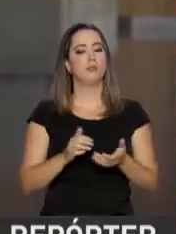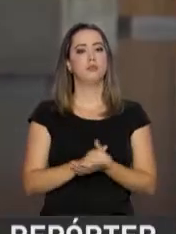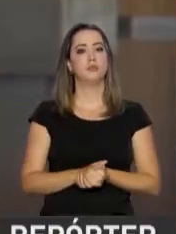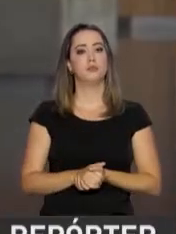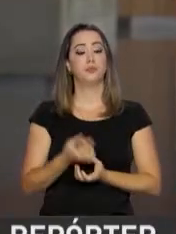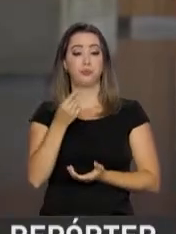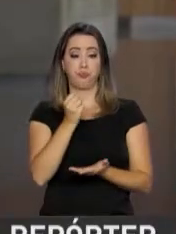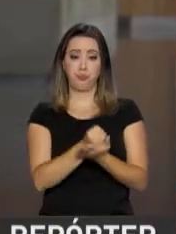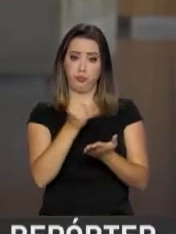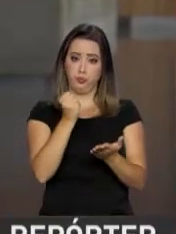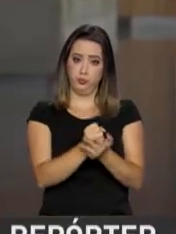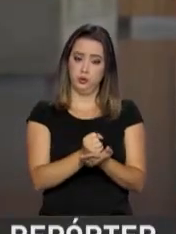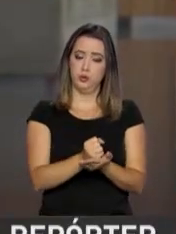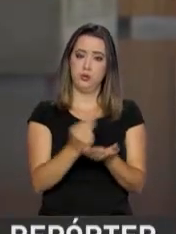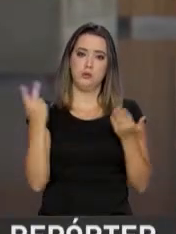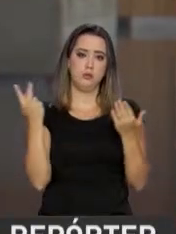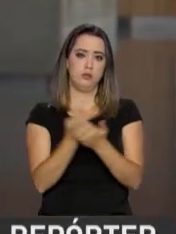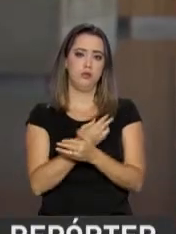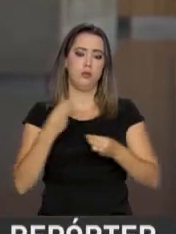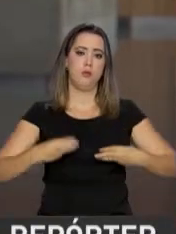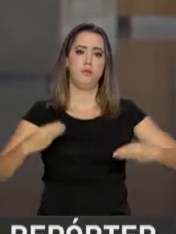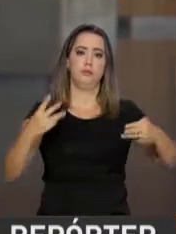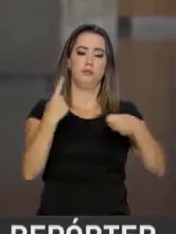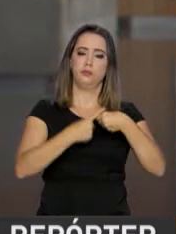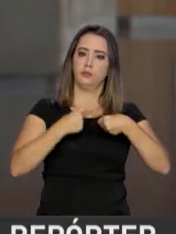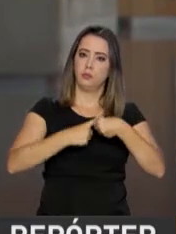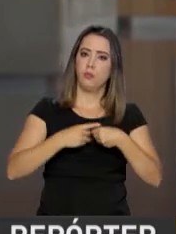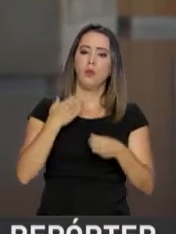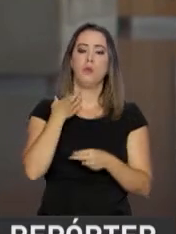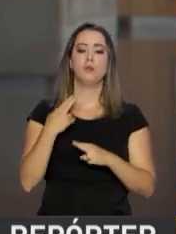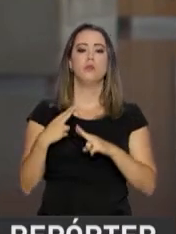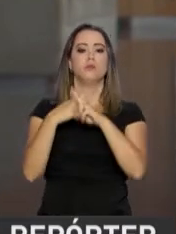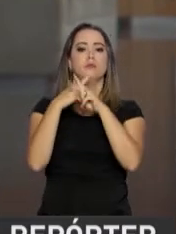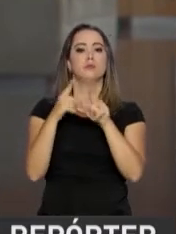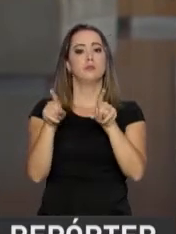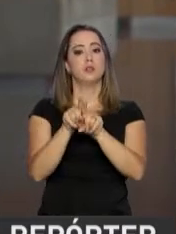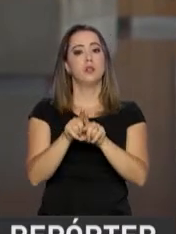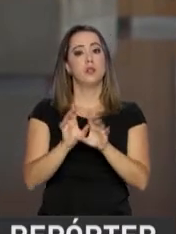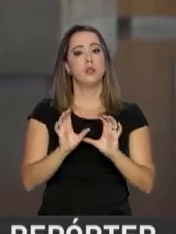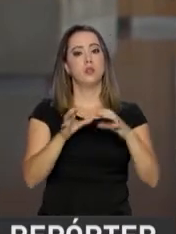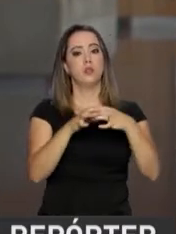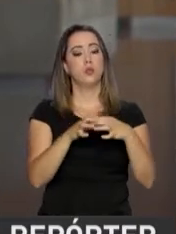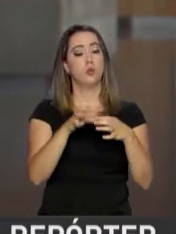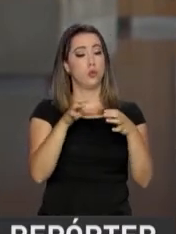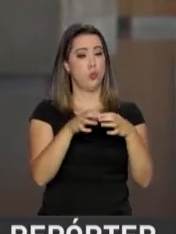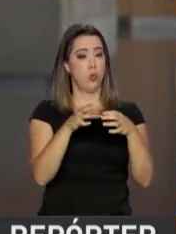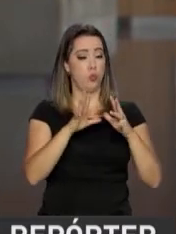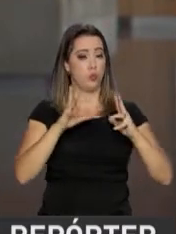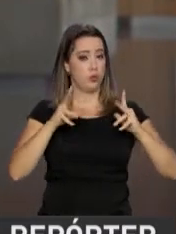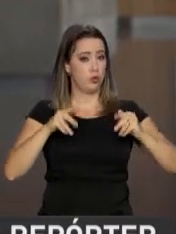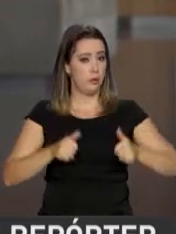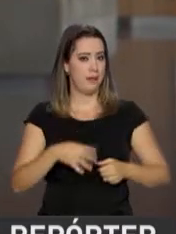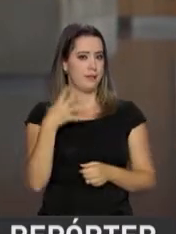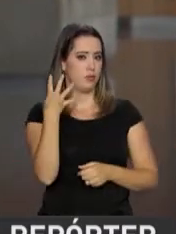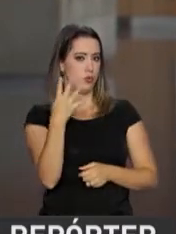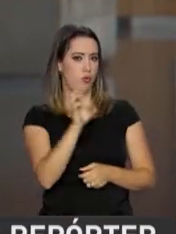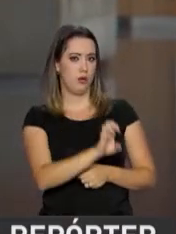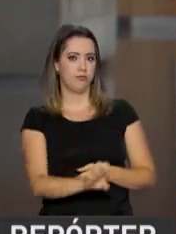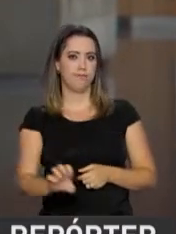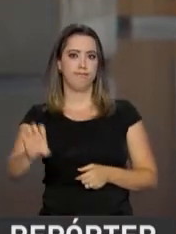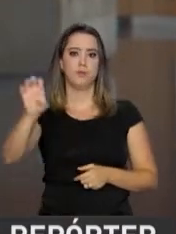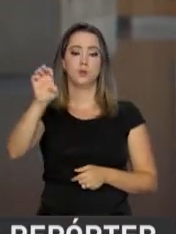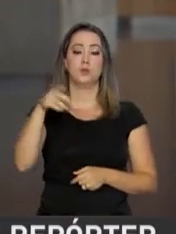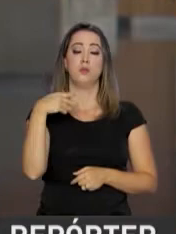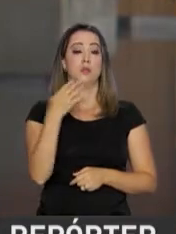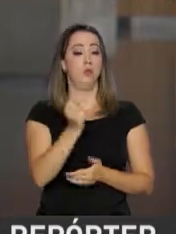os contratos foram firmados entre o ministério das cidades a caixa econômica federal e as companhias de saneamento dos quatro estados com